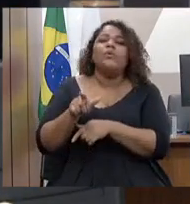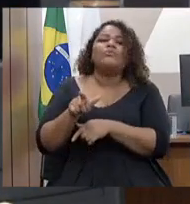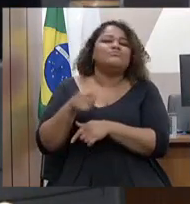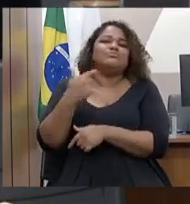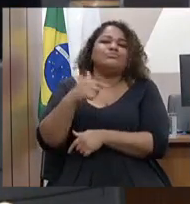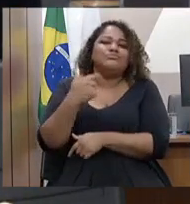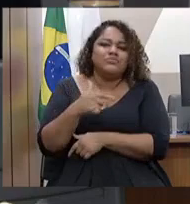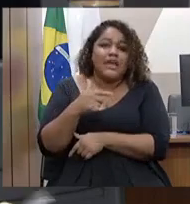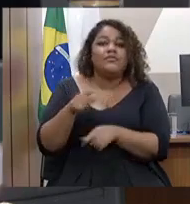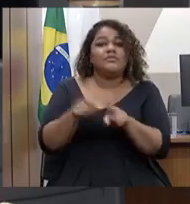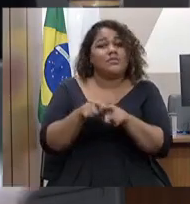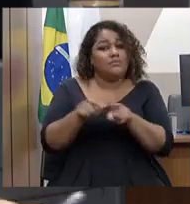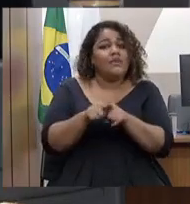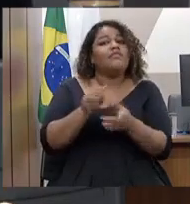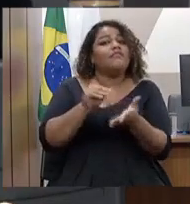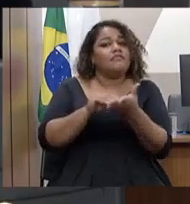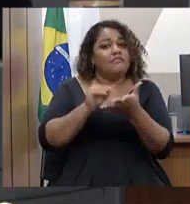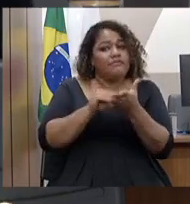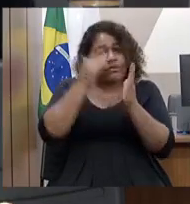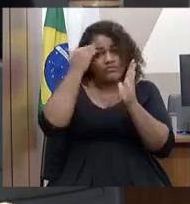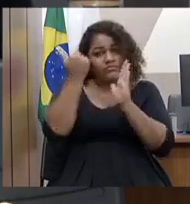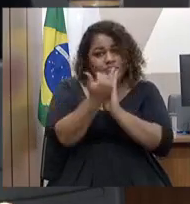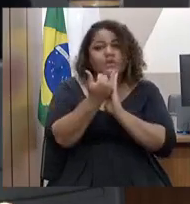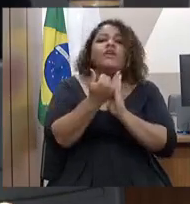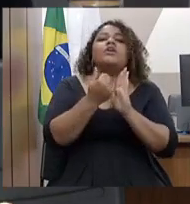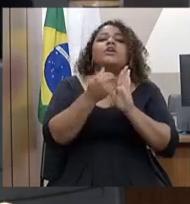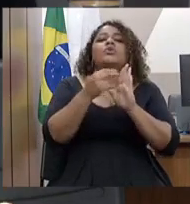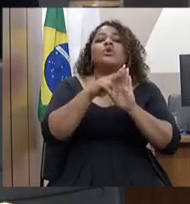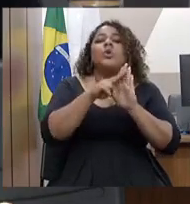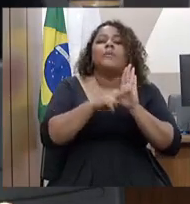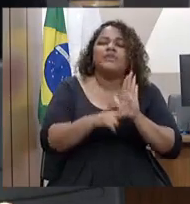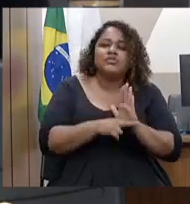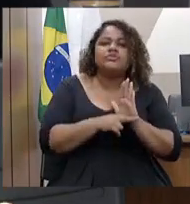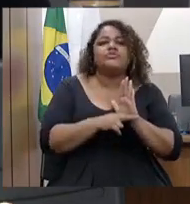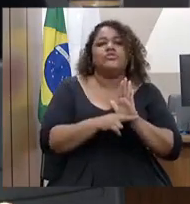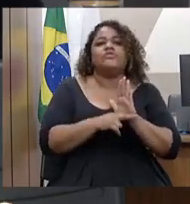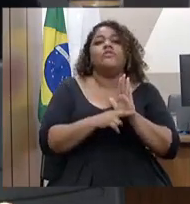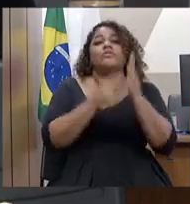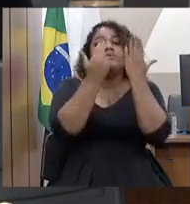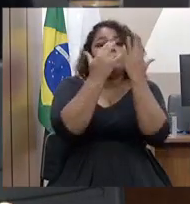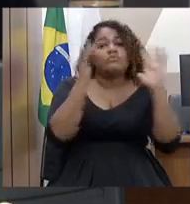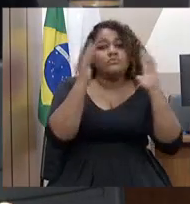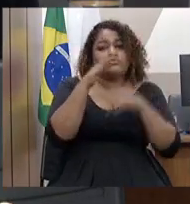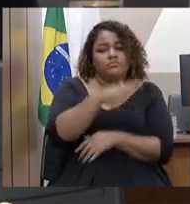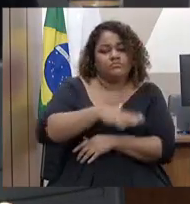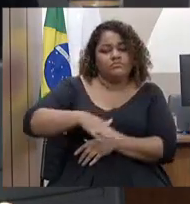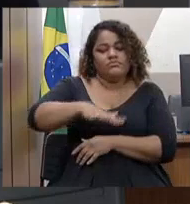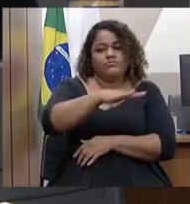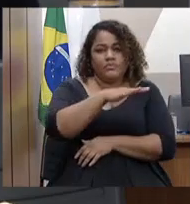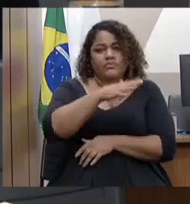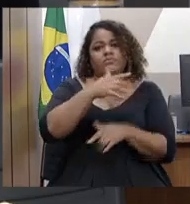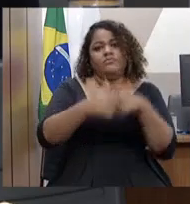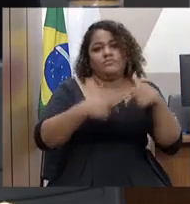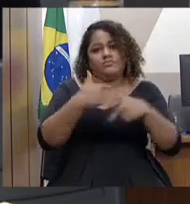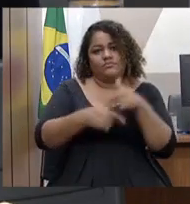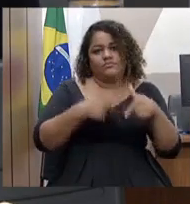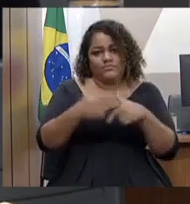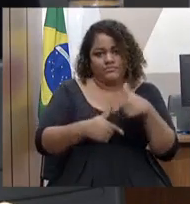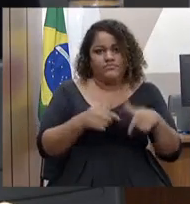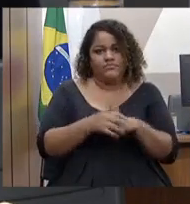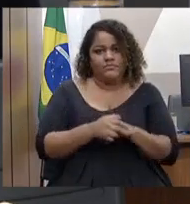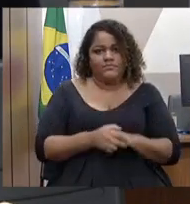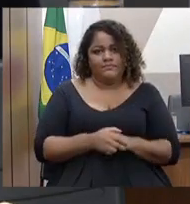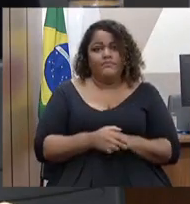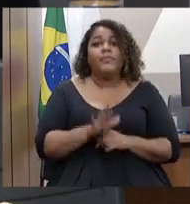né Eu né eu nem Então o que eu quero falar um pouco aqui para o senhor sobre a questão da organização